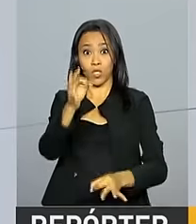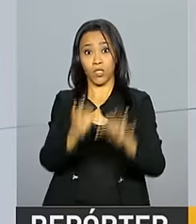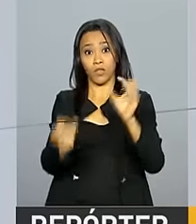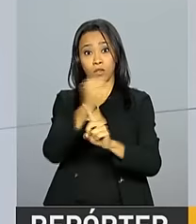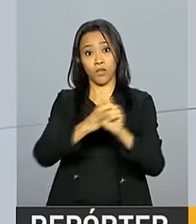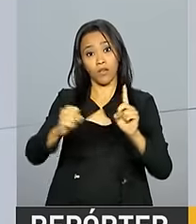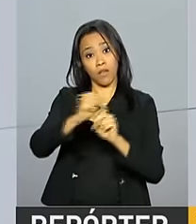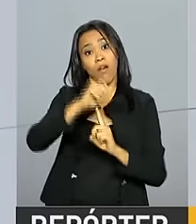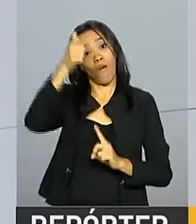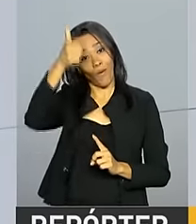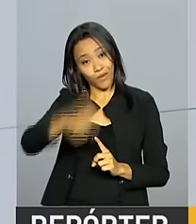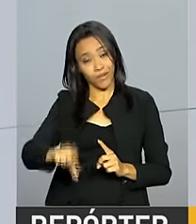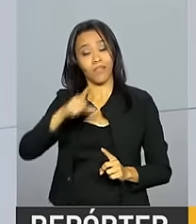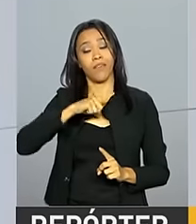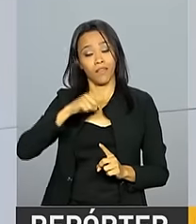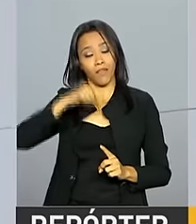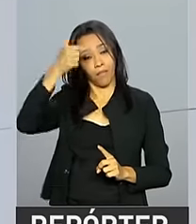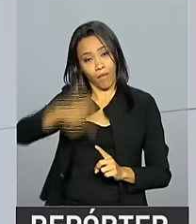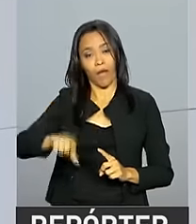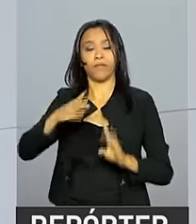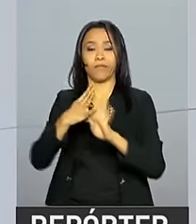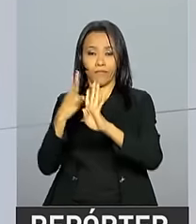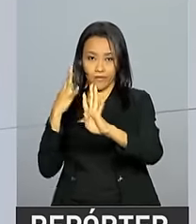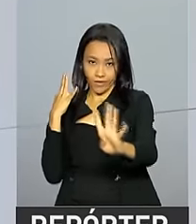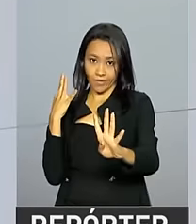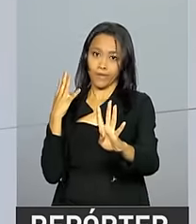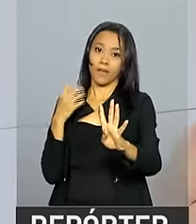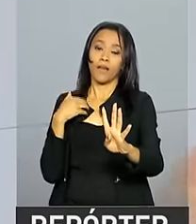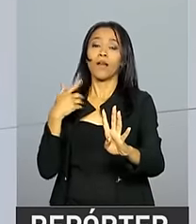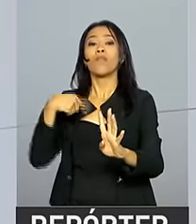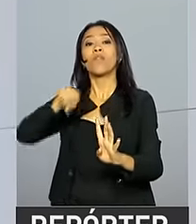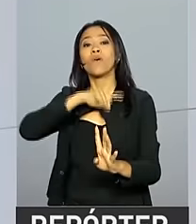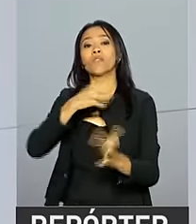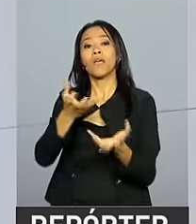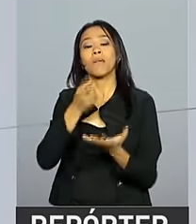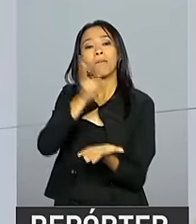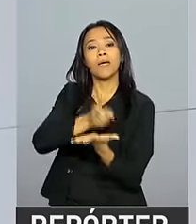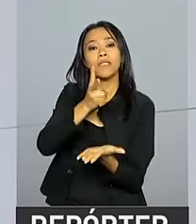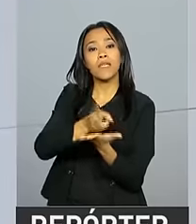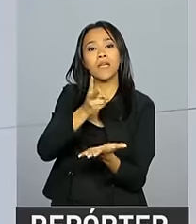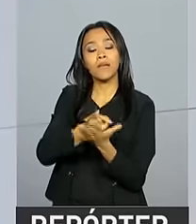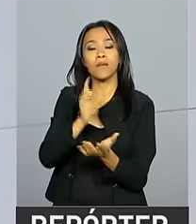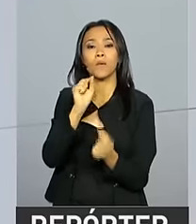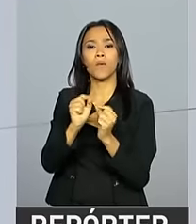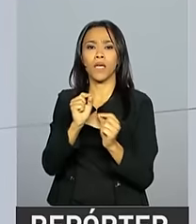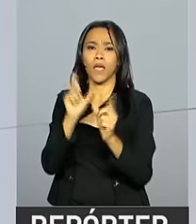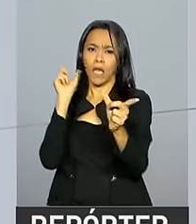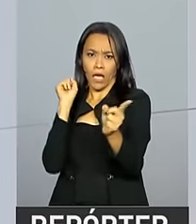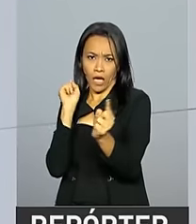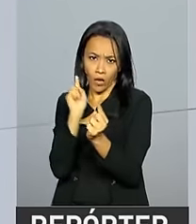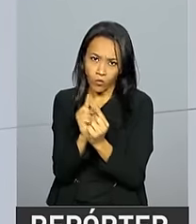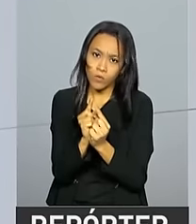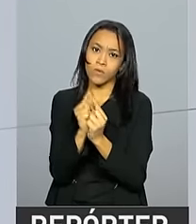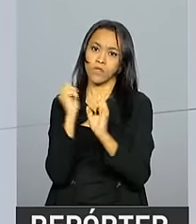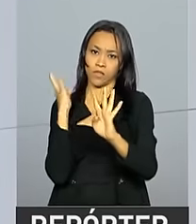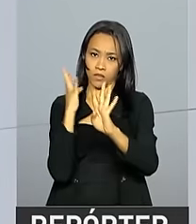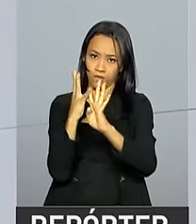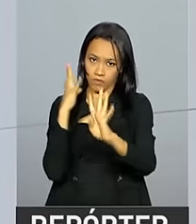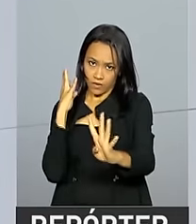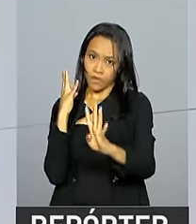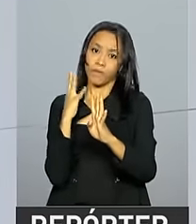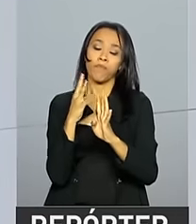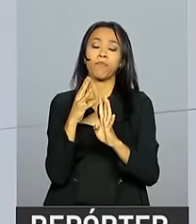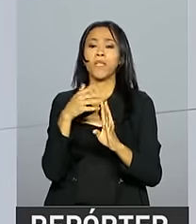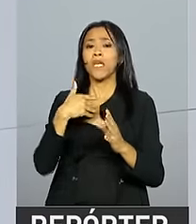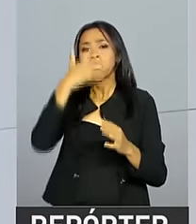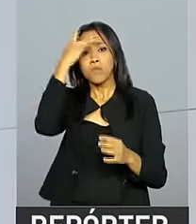se formar de novo uma fila, né? Nós estamos procurando manter essa fila no mínimo possível, no número pequeno. E todo mundo que se cadastrar